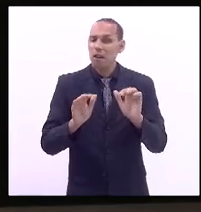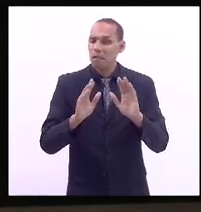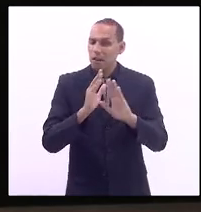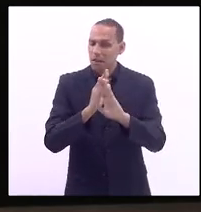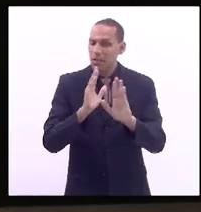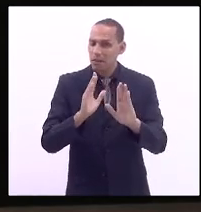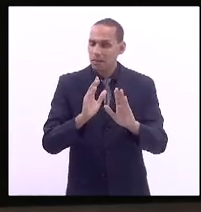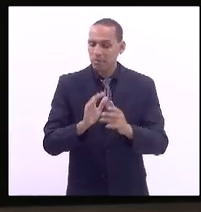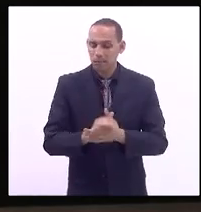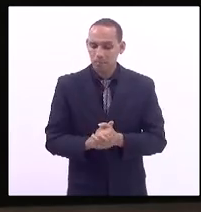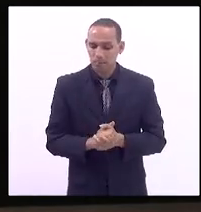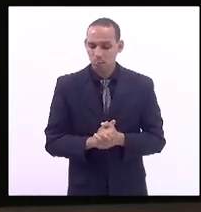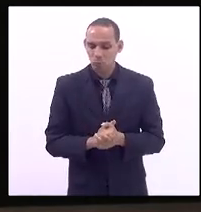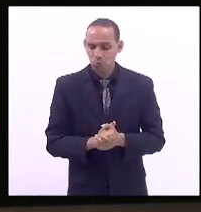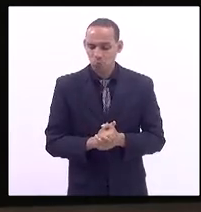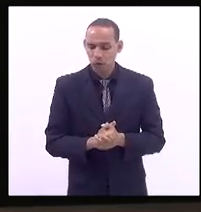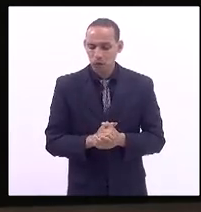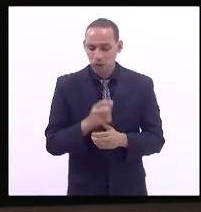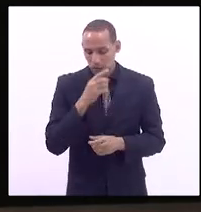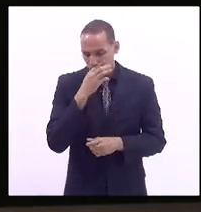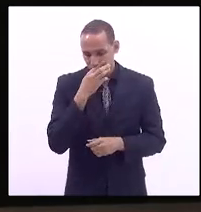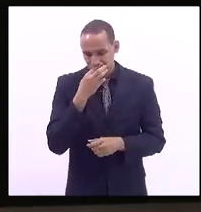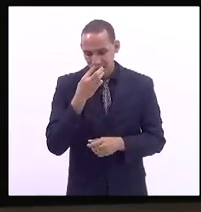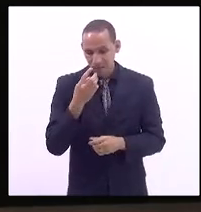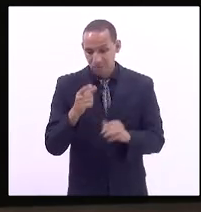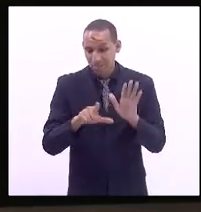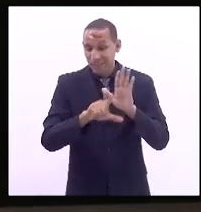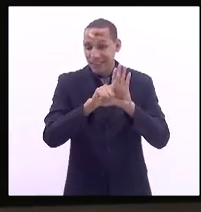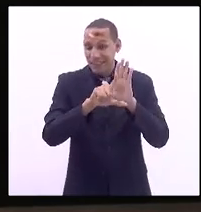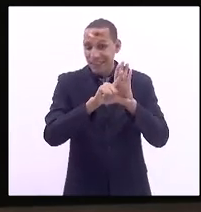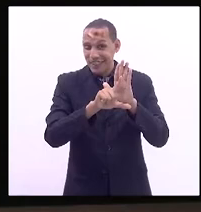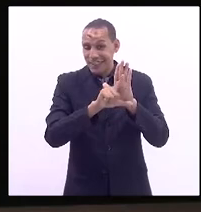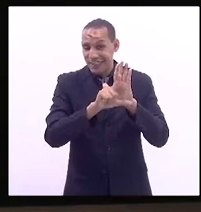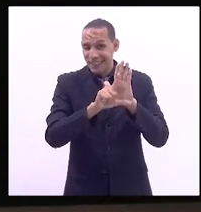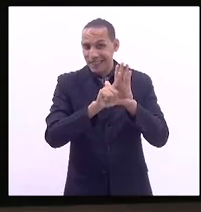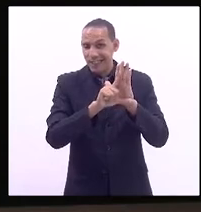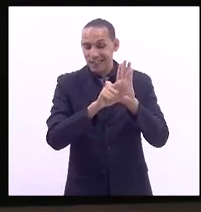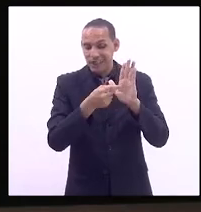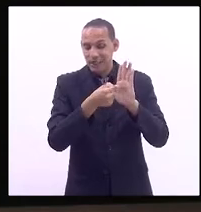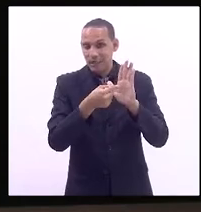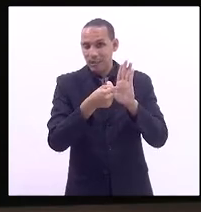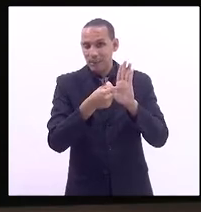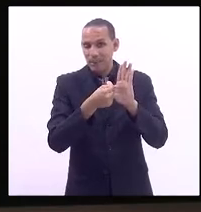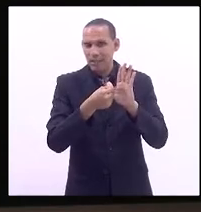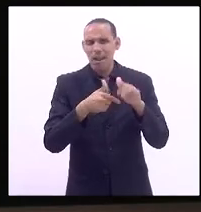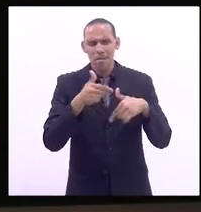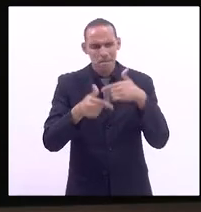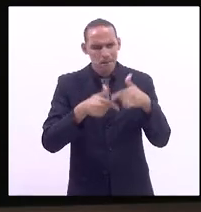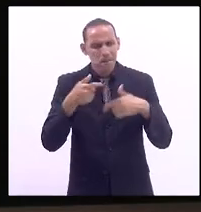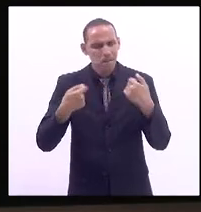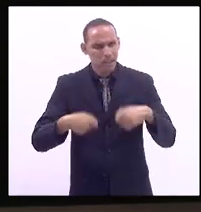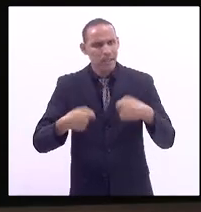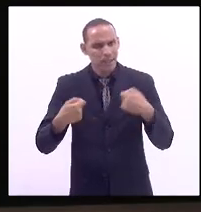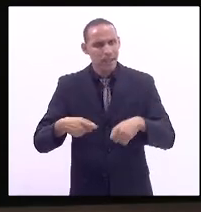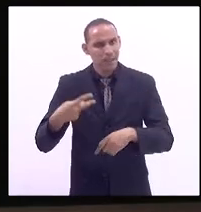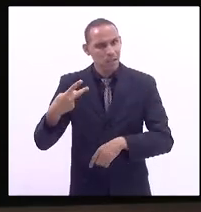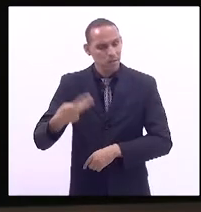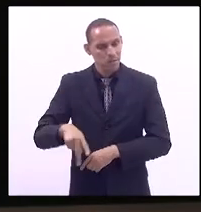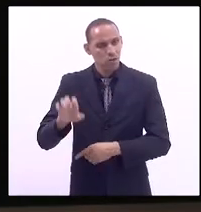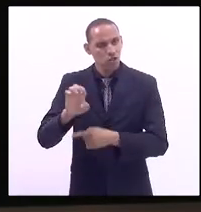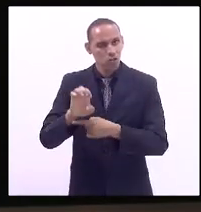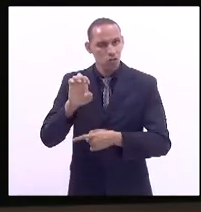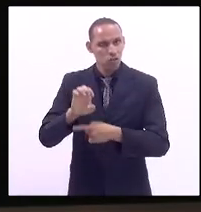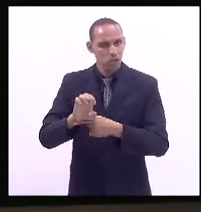Oi primo a legislação a ser trabalhada pelo Estado do Rio de